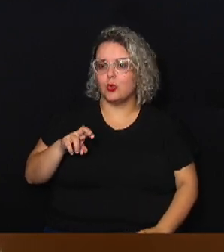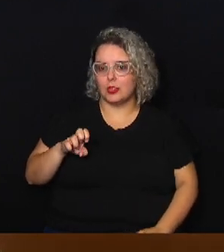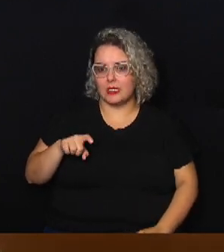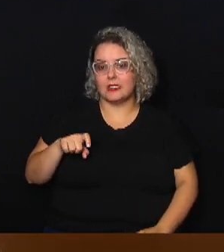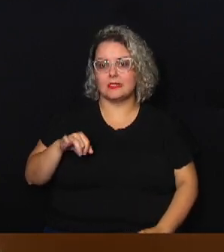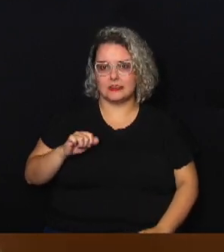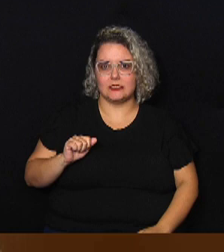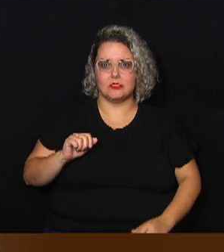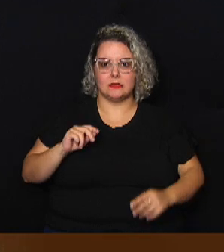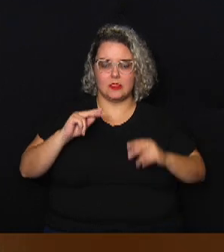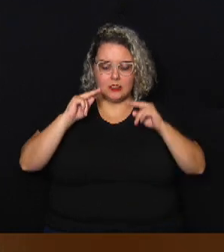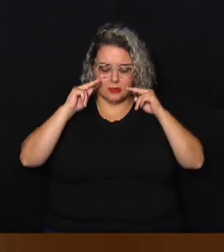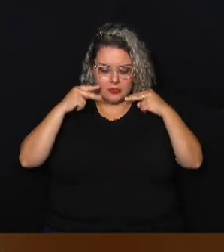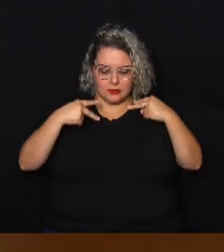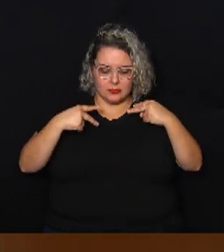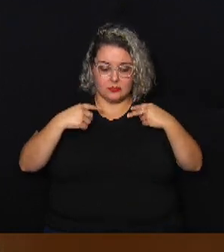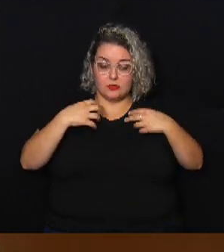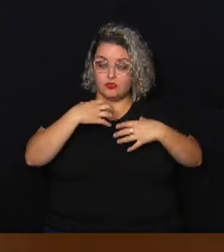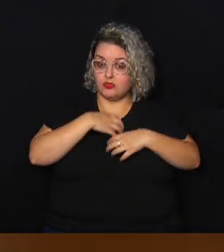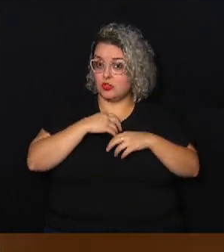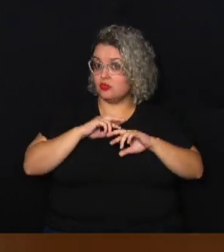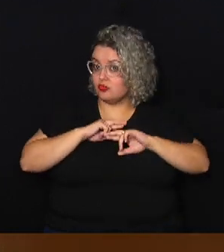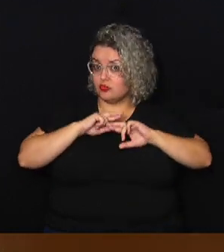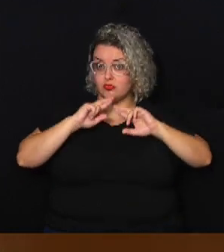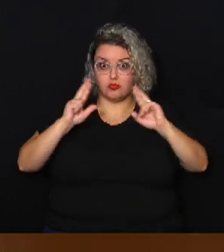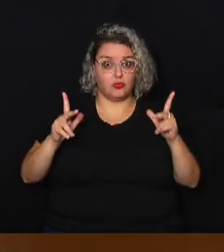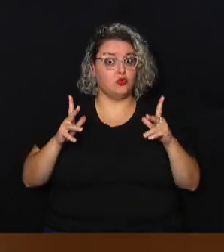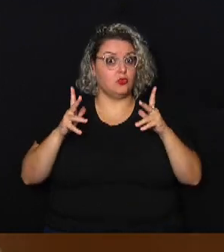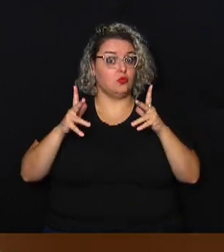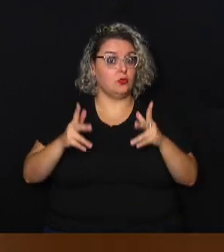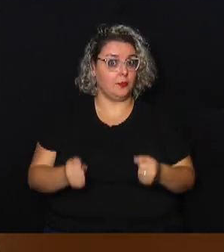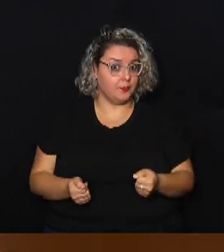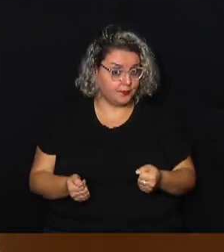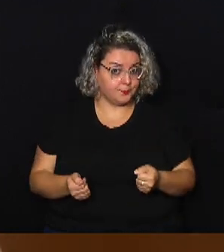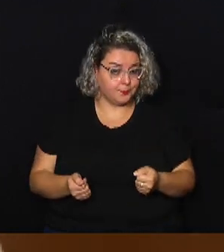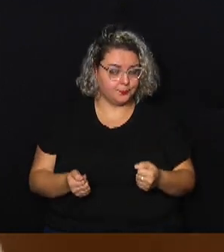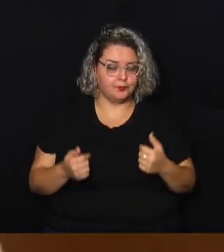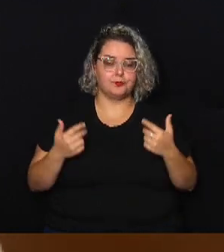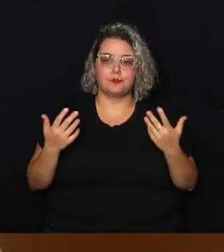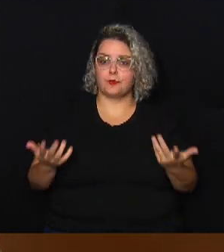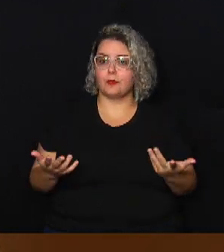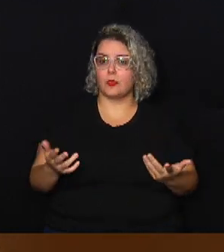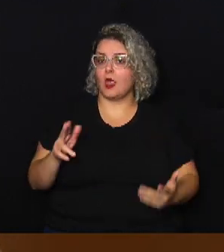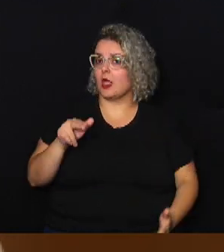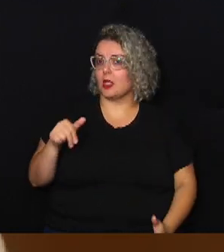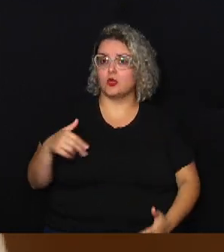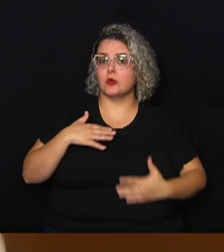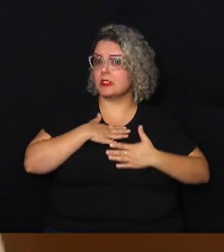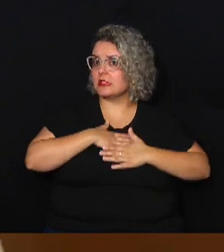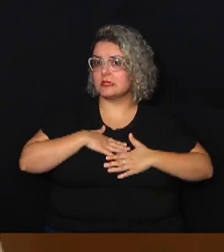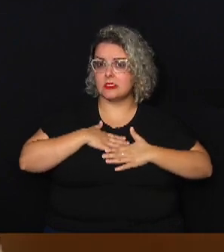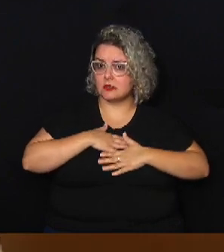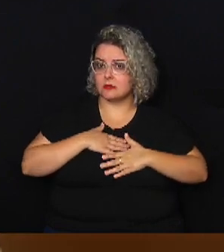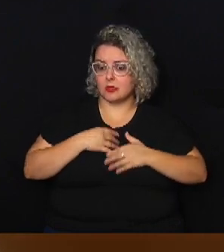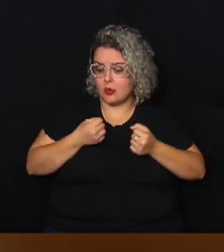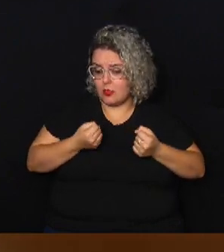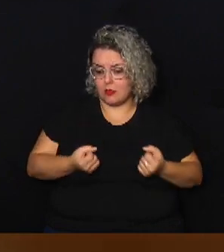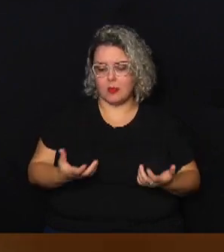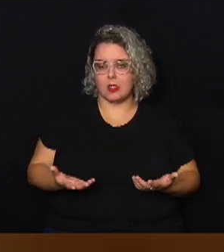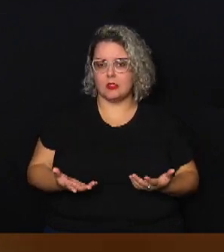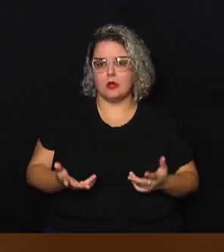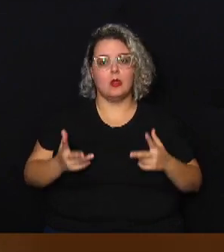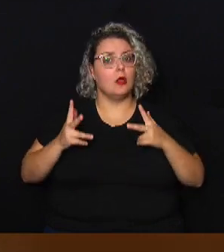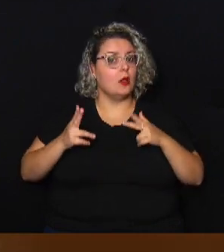de uma forma diferente e nunca está satisfeita com o peso. Da mesma forma da